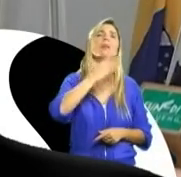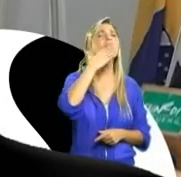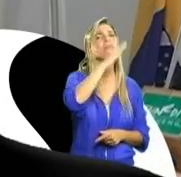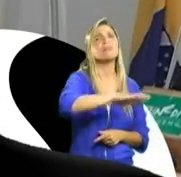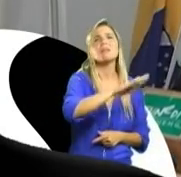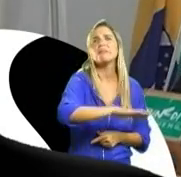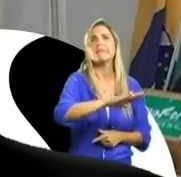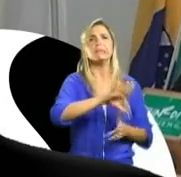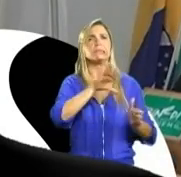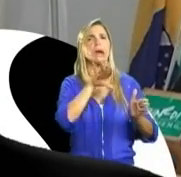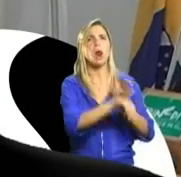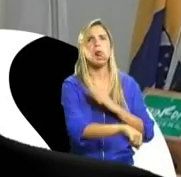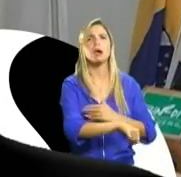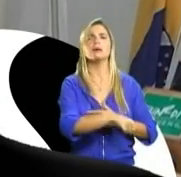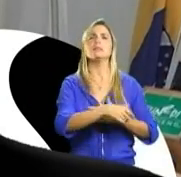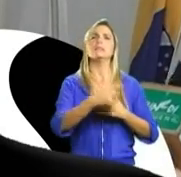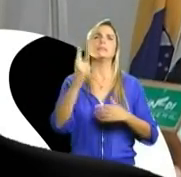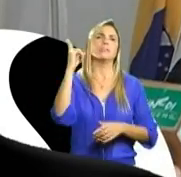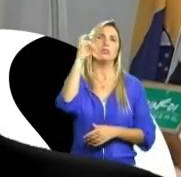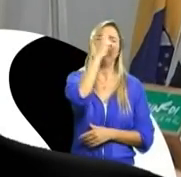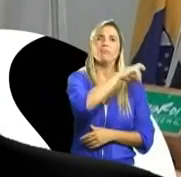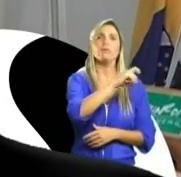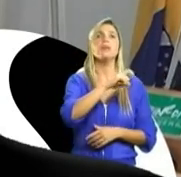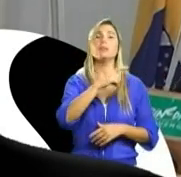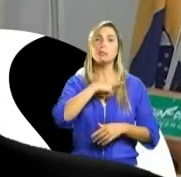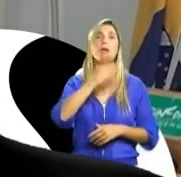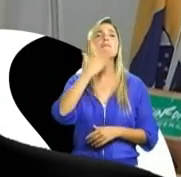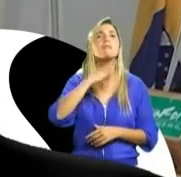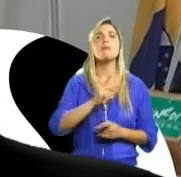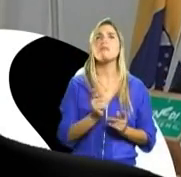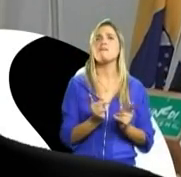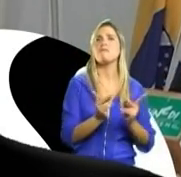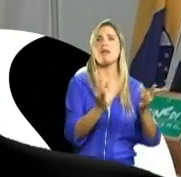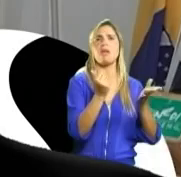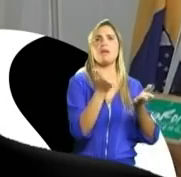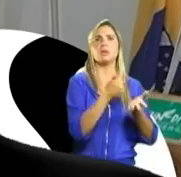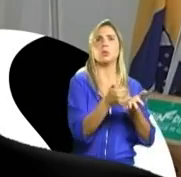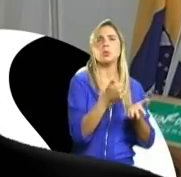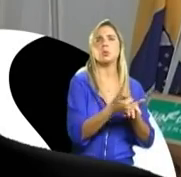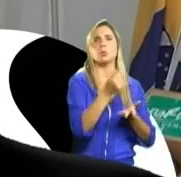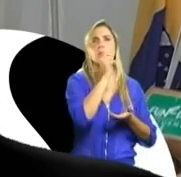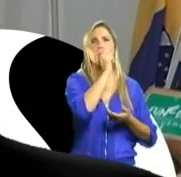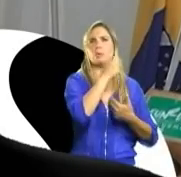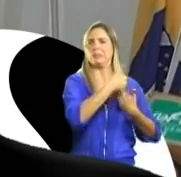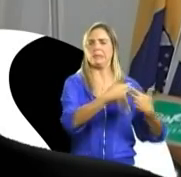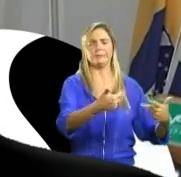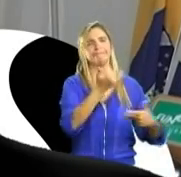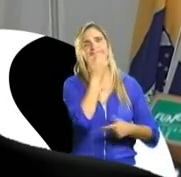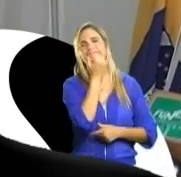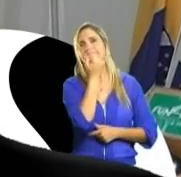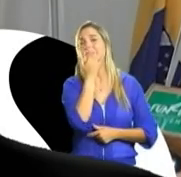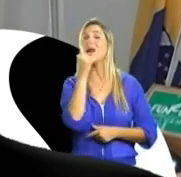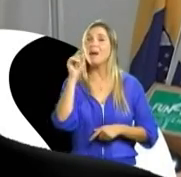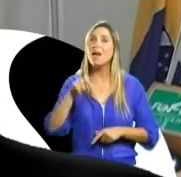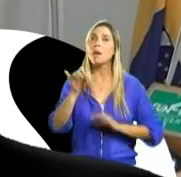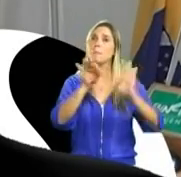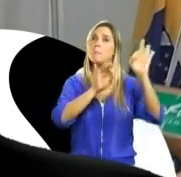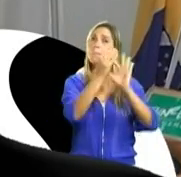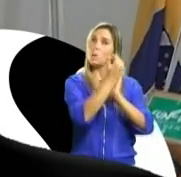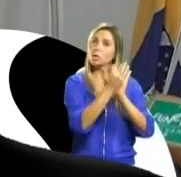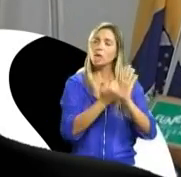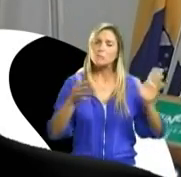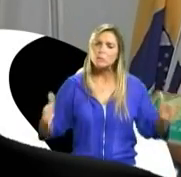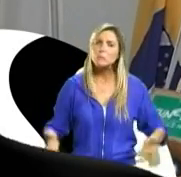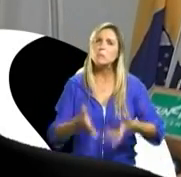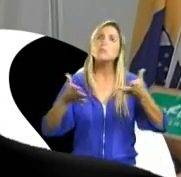até mesmo em venda de entorpecentes. Então, esse projeto veio mesmo a calhar, vai com certeza se encaixar muito bem em